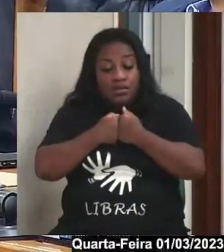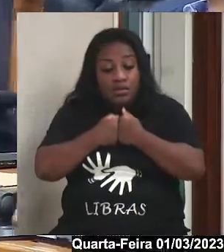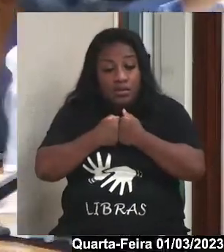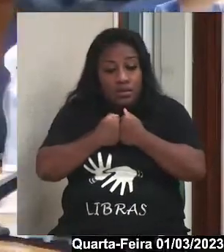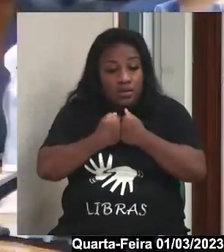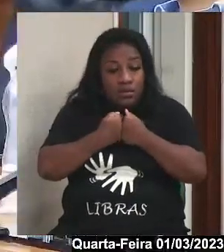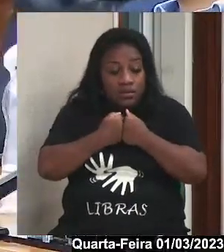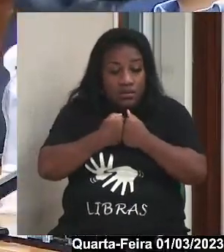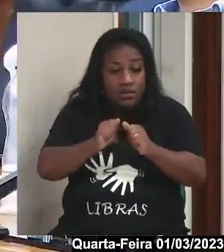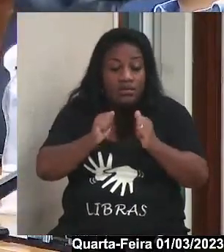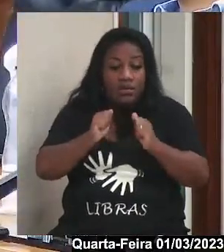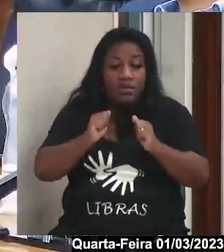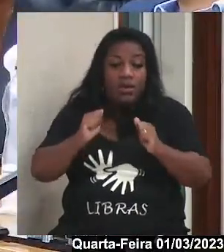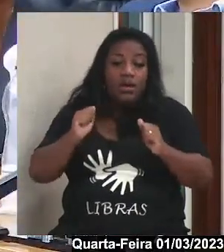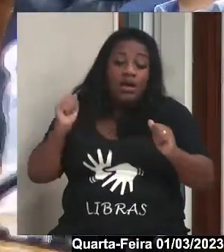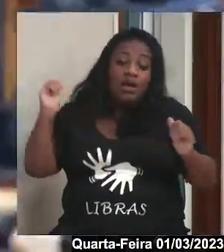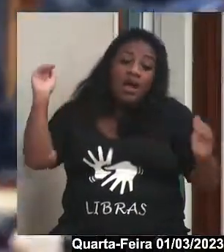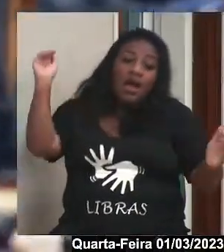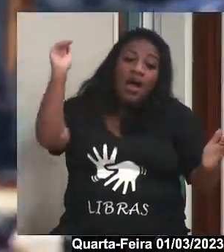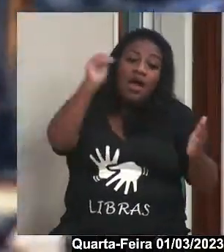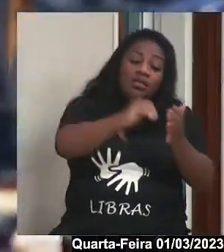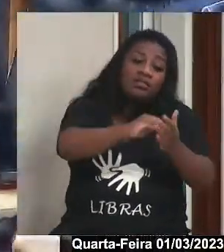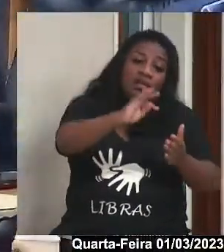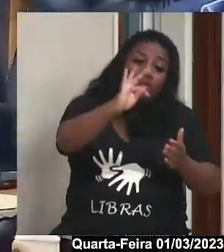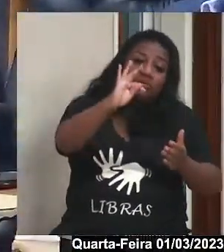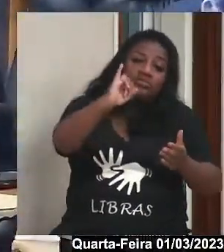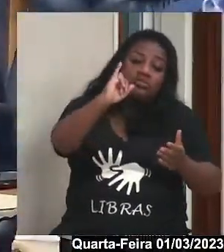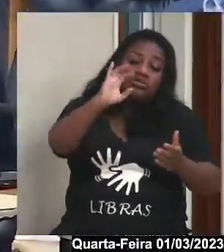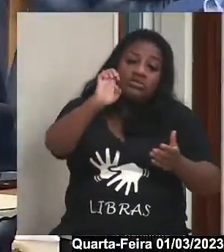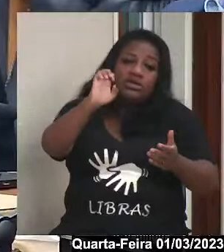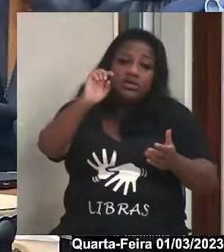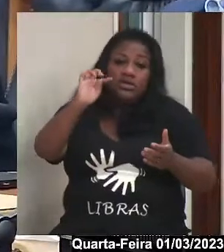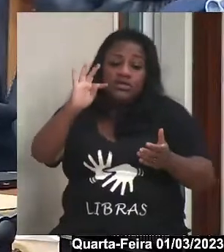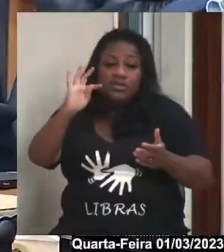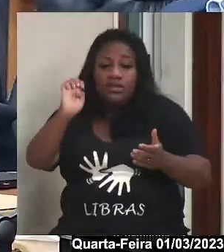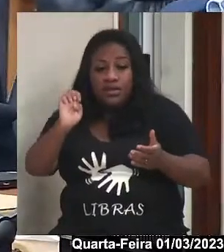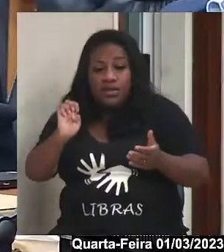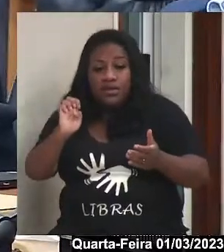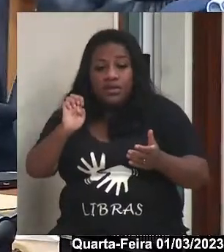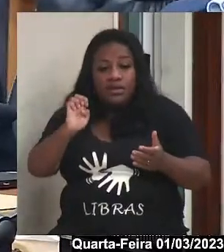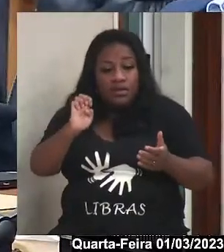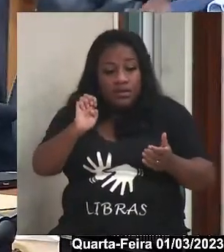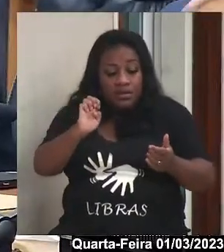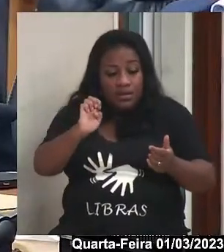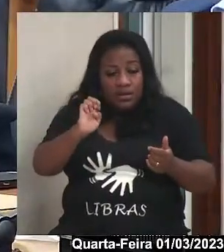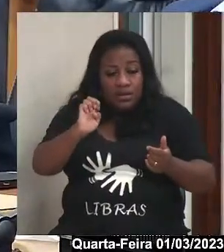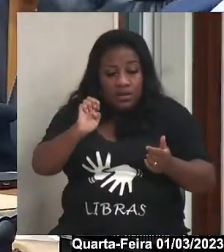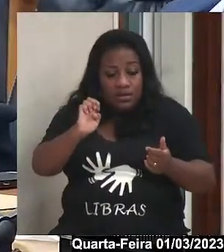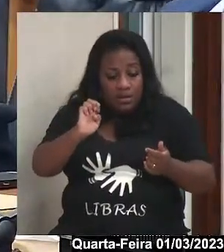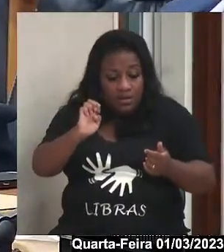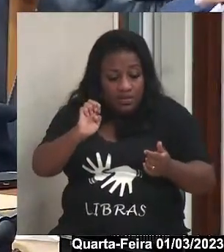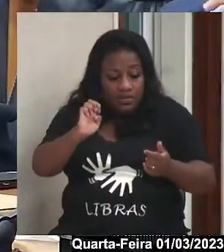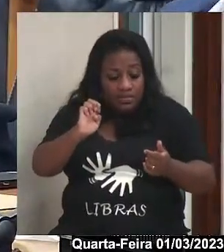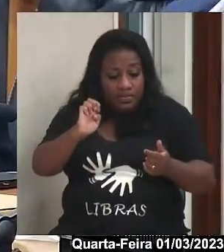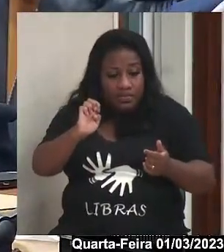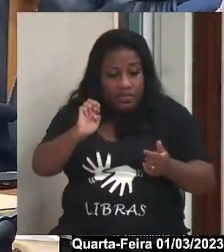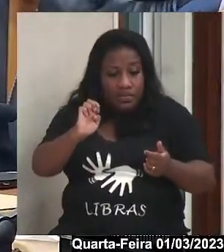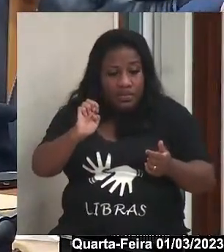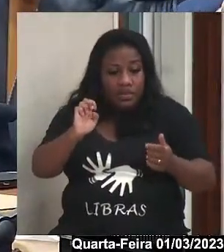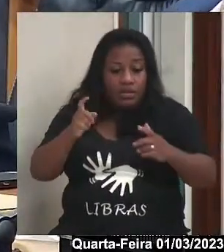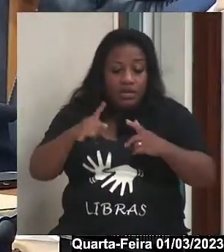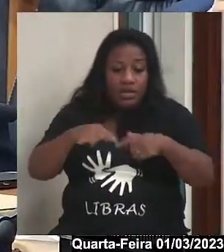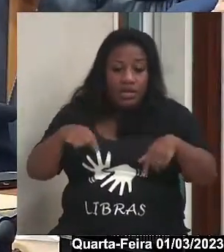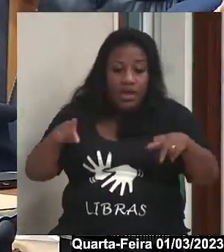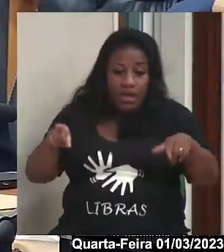cidade daqui até o Tietê, que saíam do Santo Eduardo, que saíam daqui do Jardim São Marcos. E essa